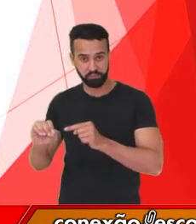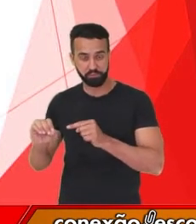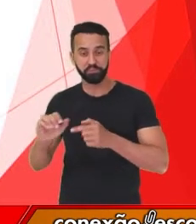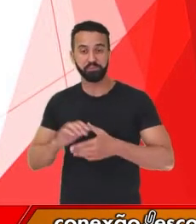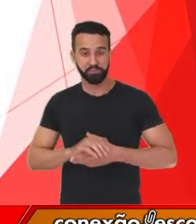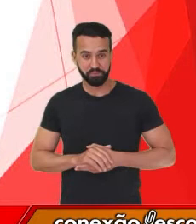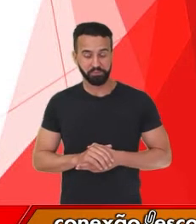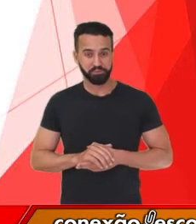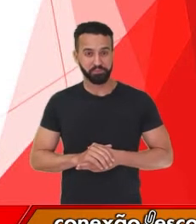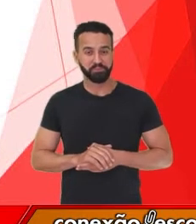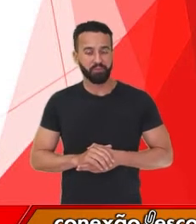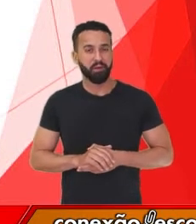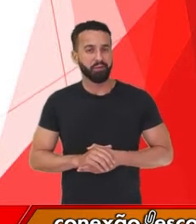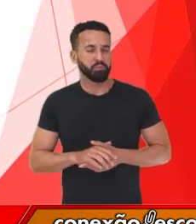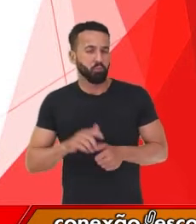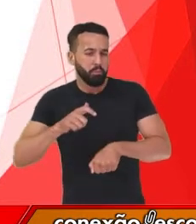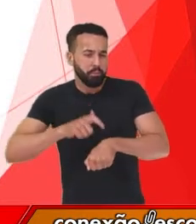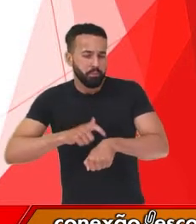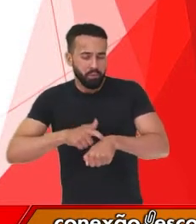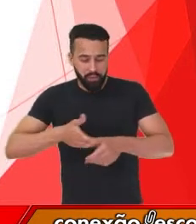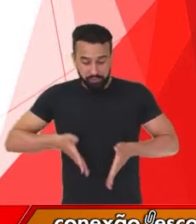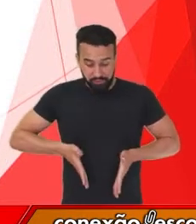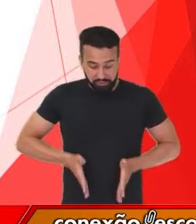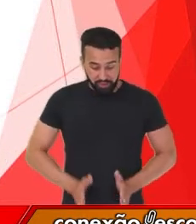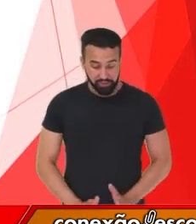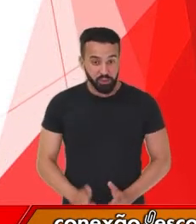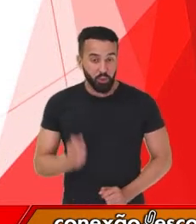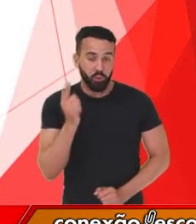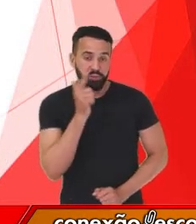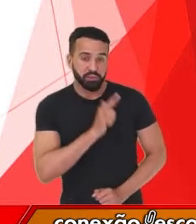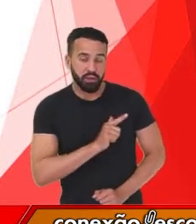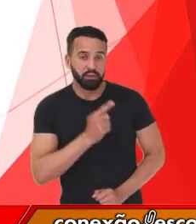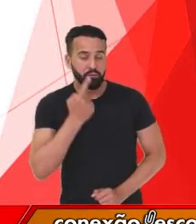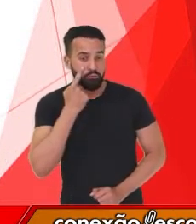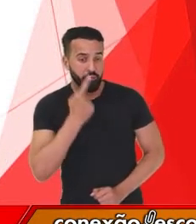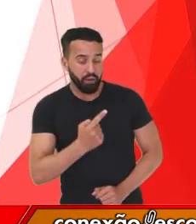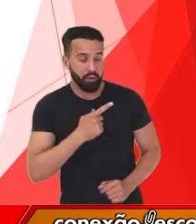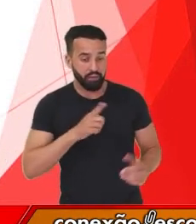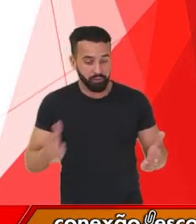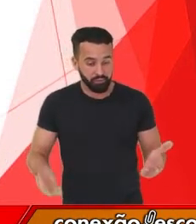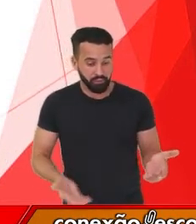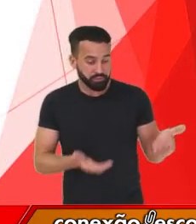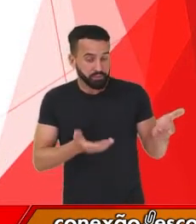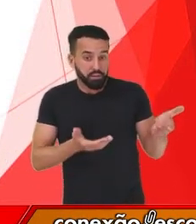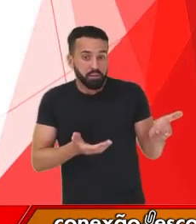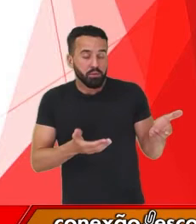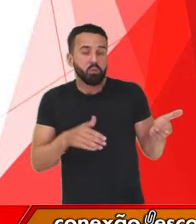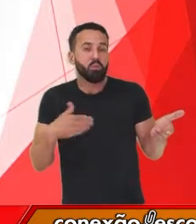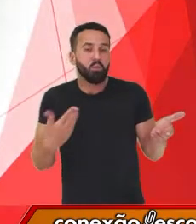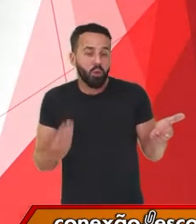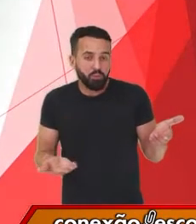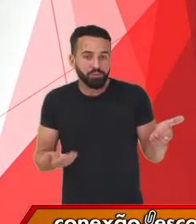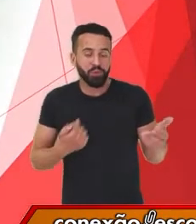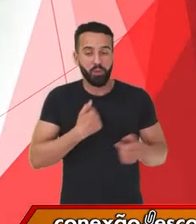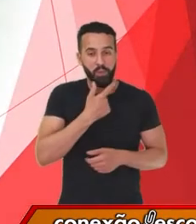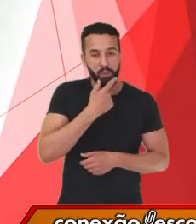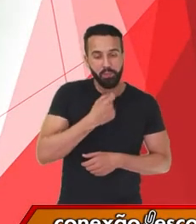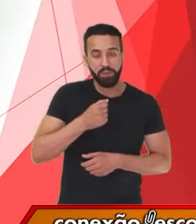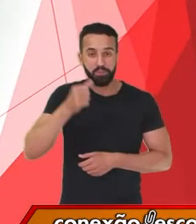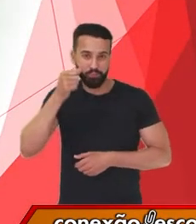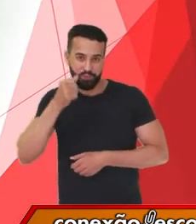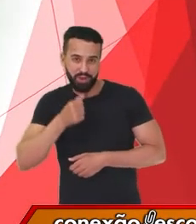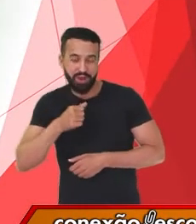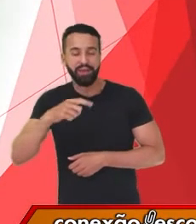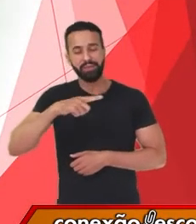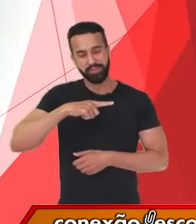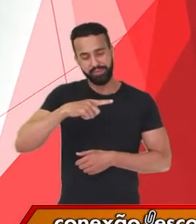Então, ao nascer, nós conseguimos identificar o sexo biológico dessa criança. E existe uma diferença sutil entre